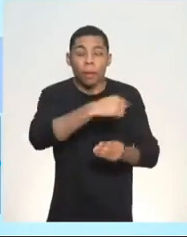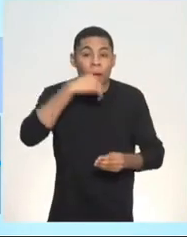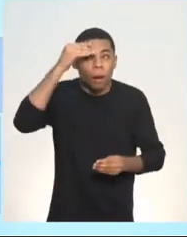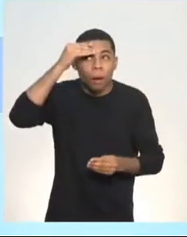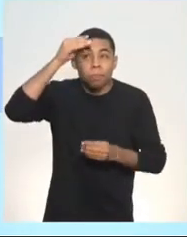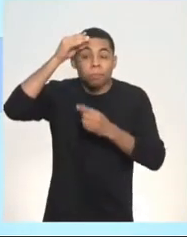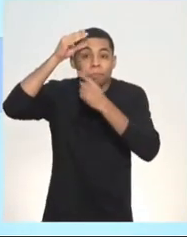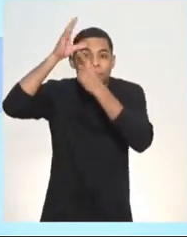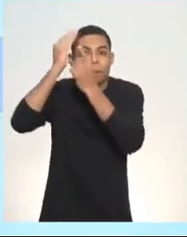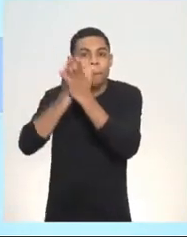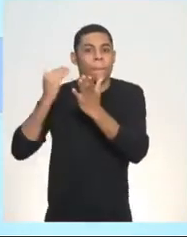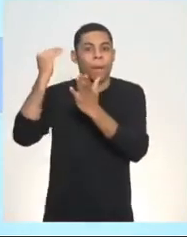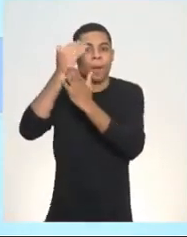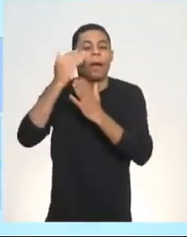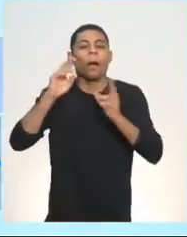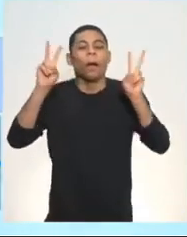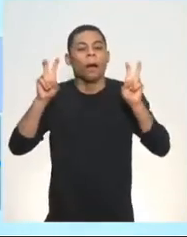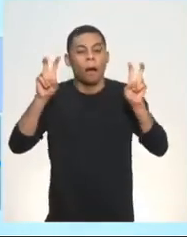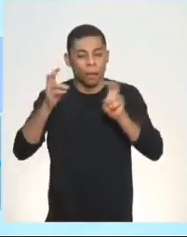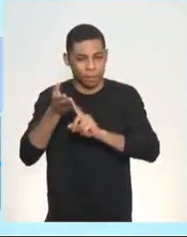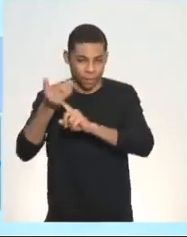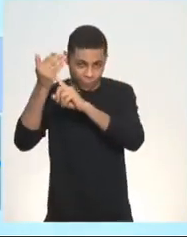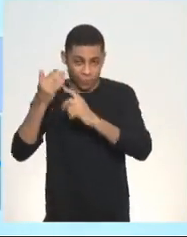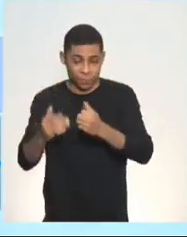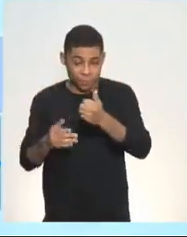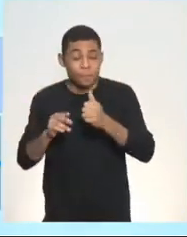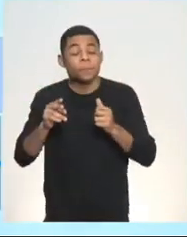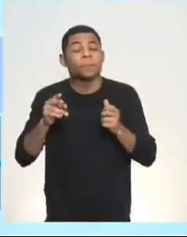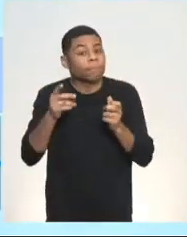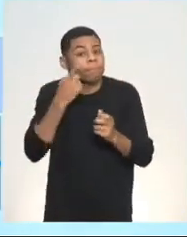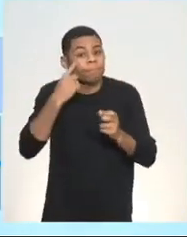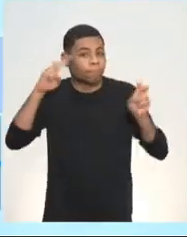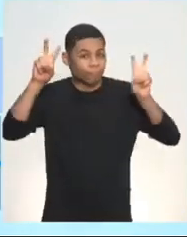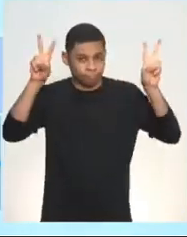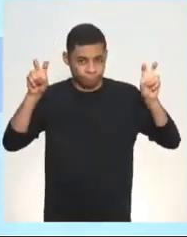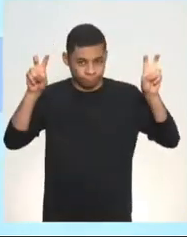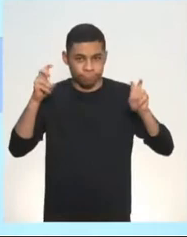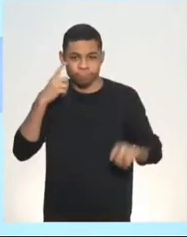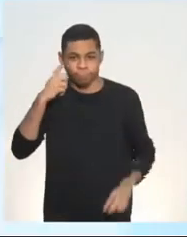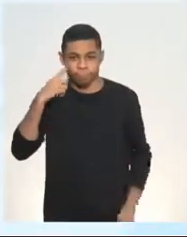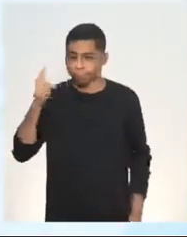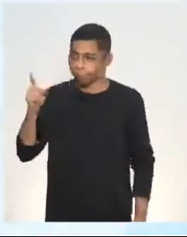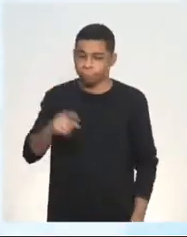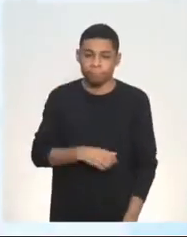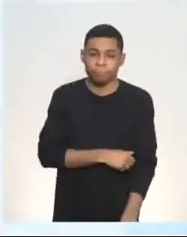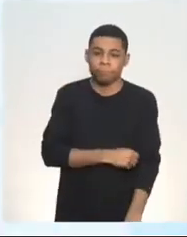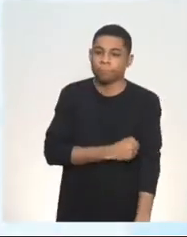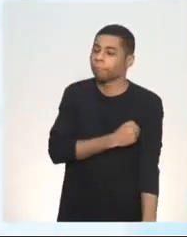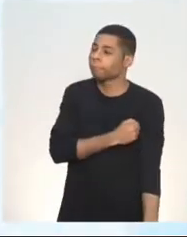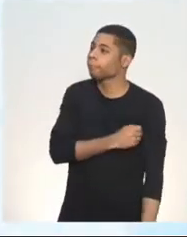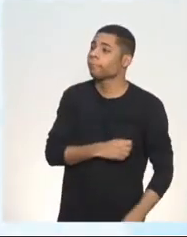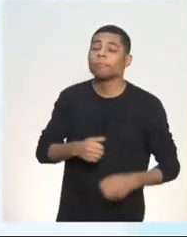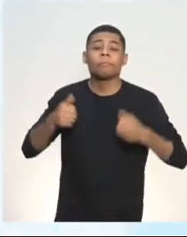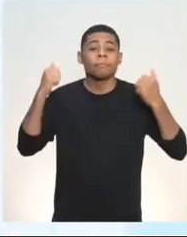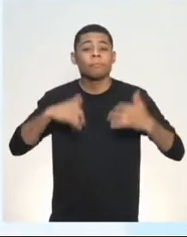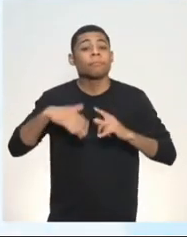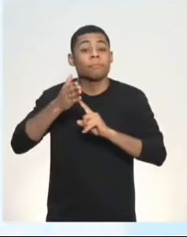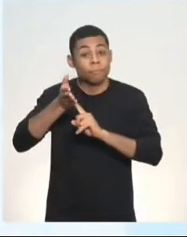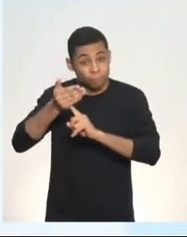sobre tecnologia. Então, acompanhe aí o tema da aula aí na tela. Nós vamos falar aí sobre, então, tecnologia